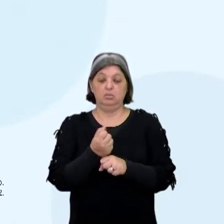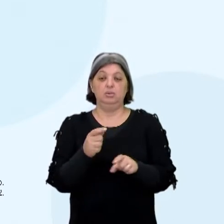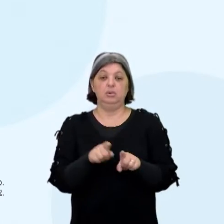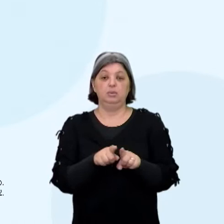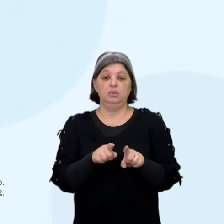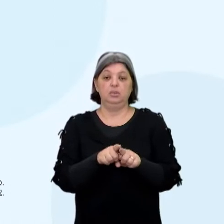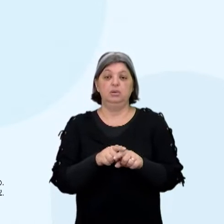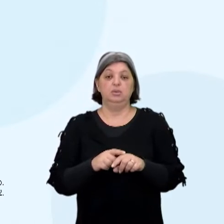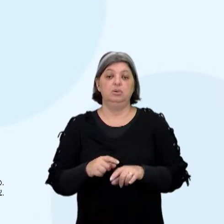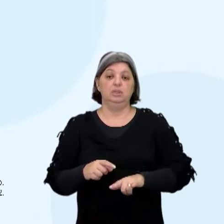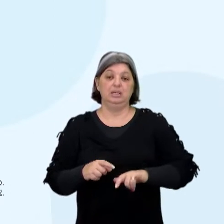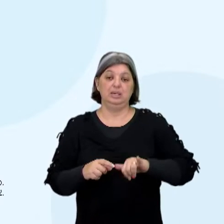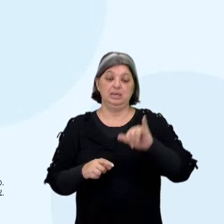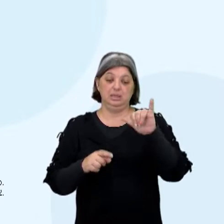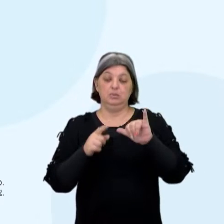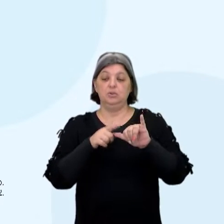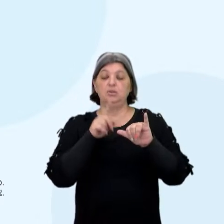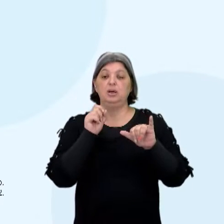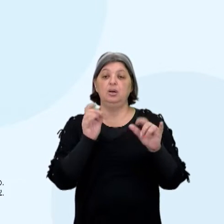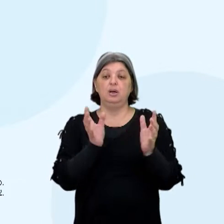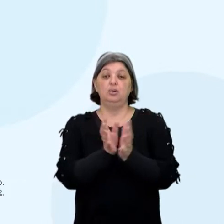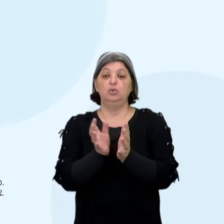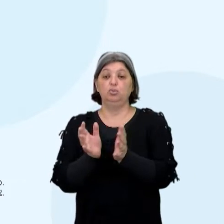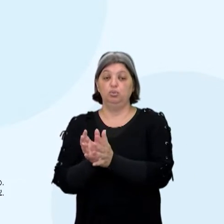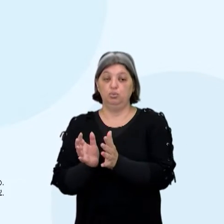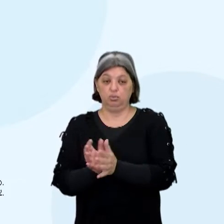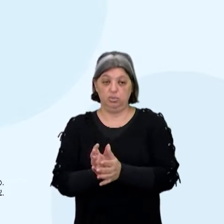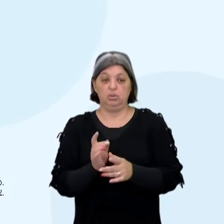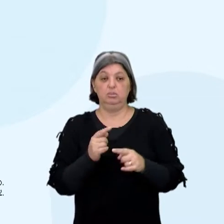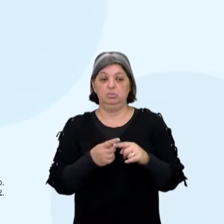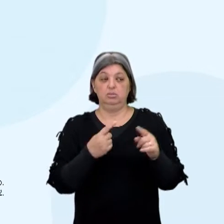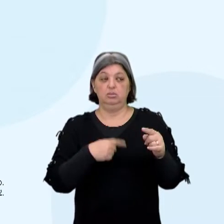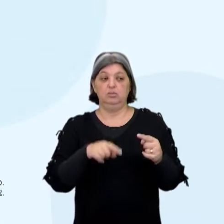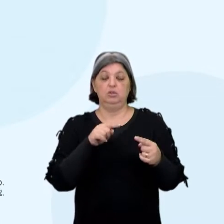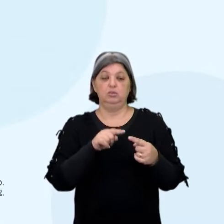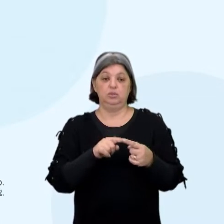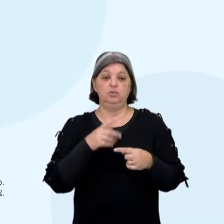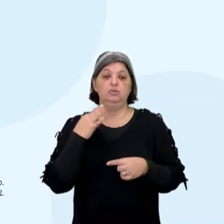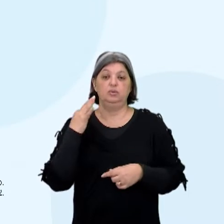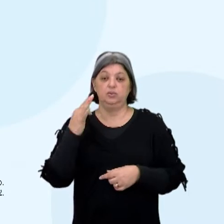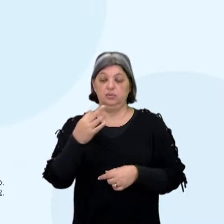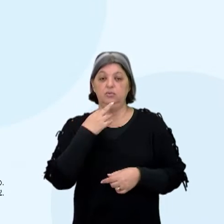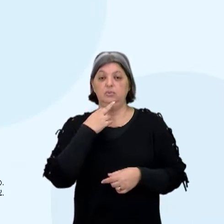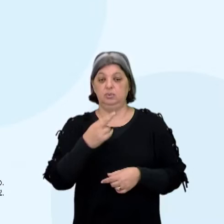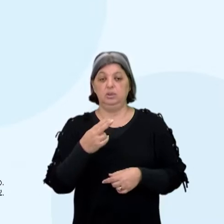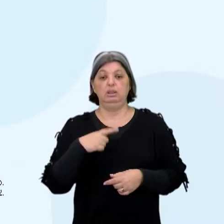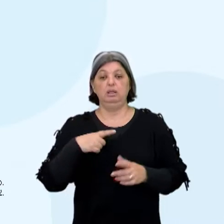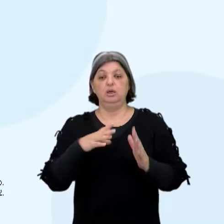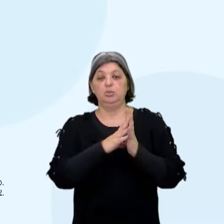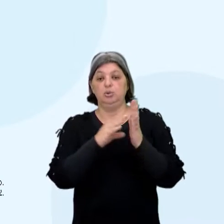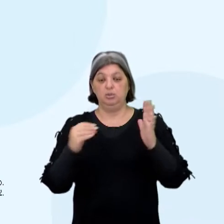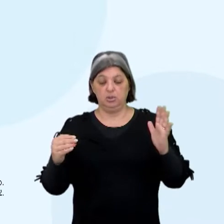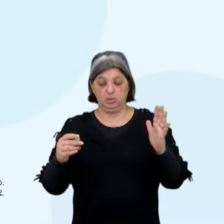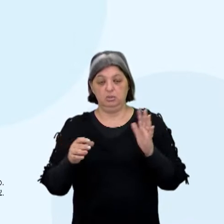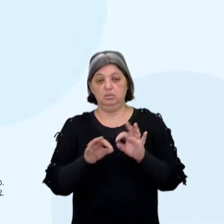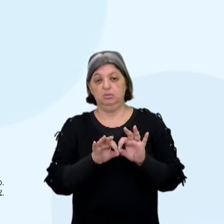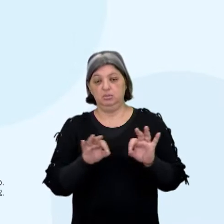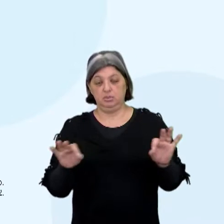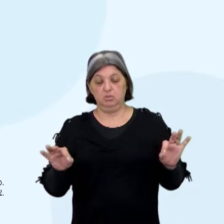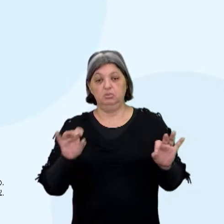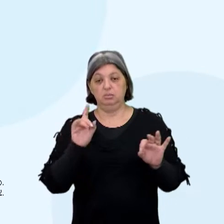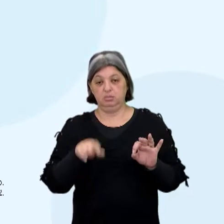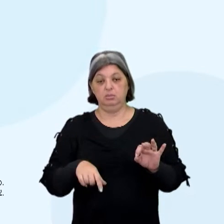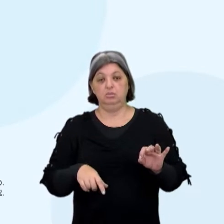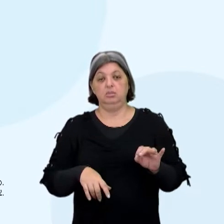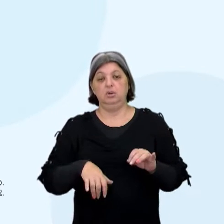que a gente vai chamar de y, com o objetivo de estimar resultados futuros. Temos aí o modelinho de equação da reta, yi vai ser